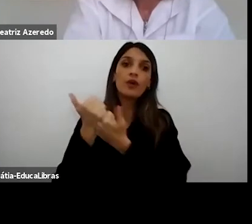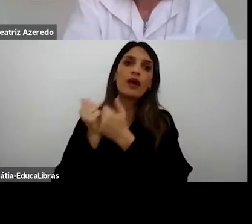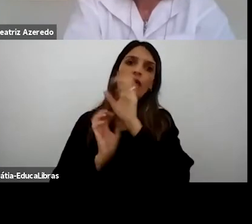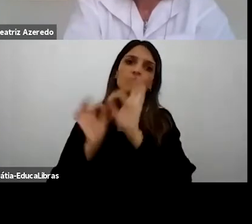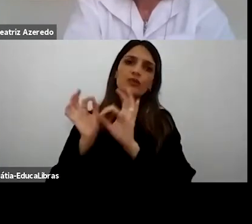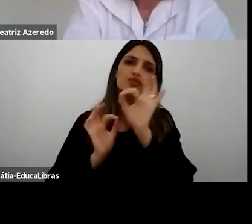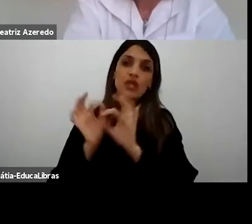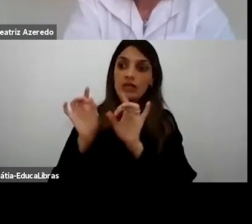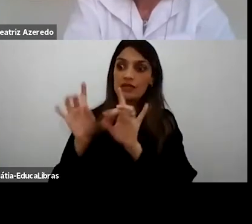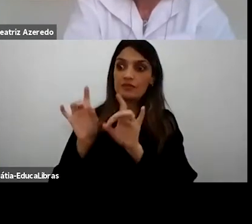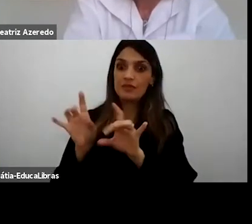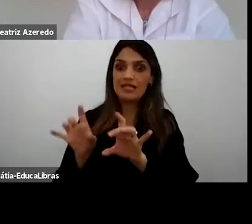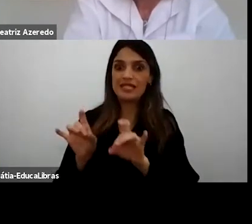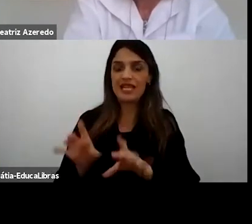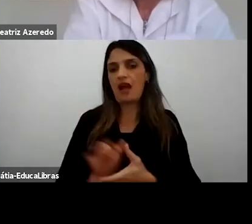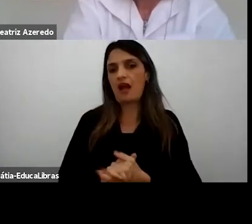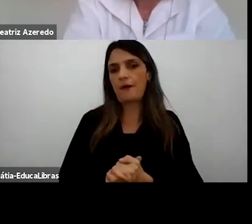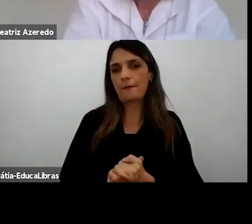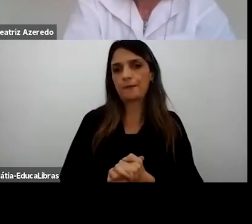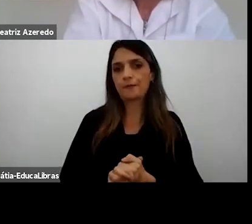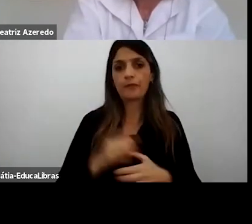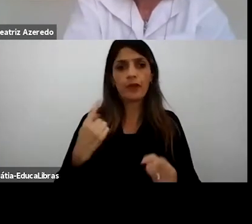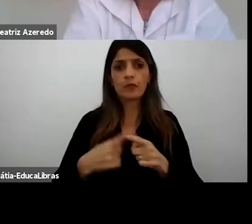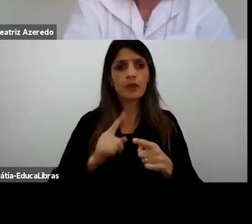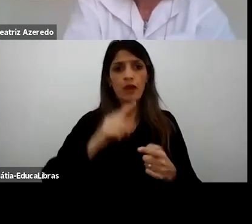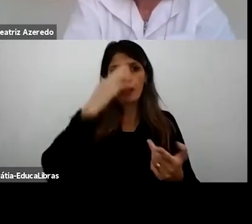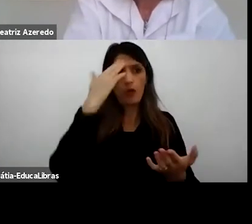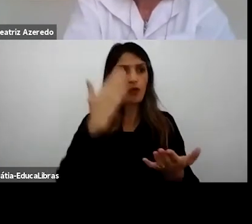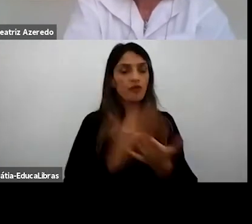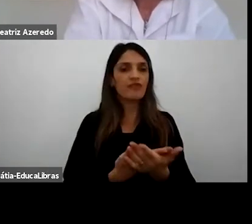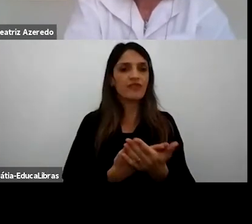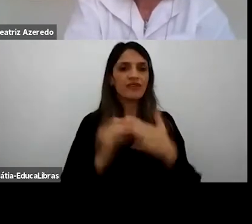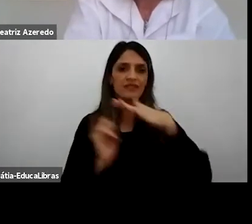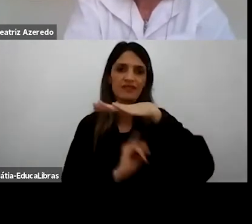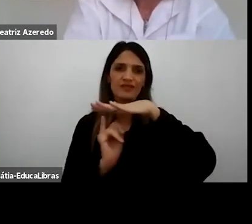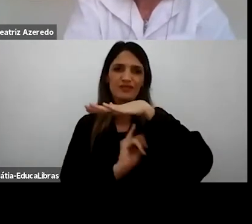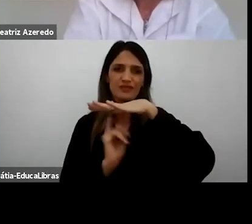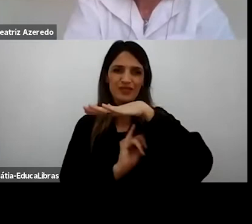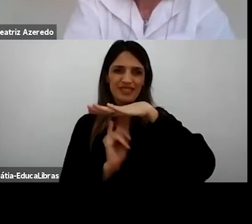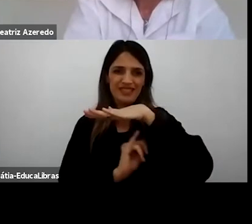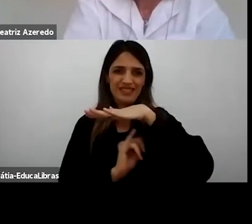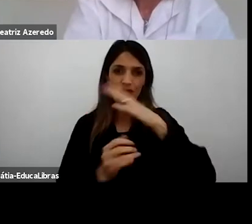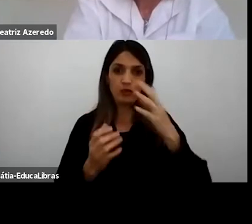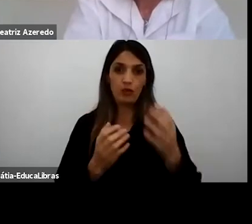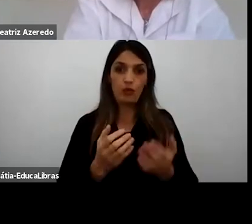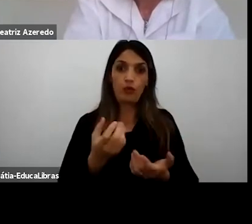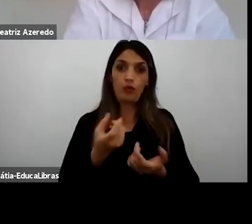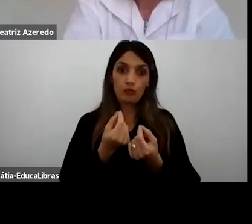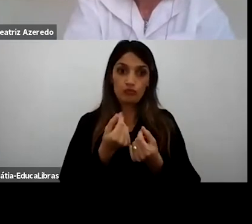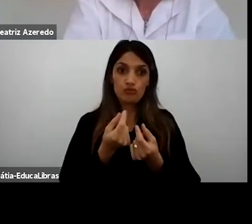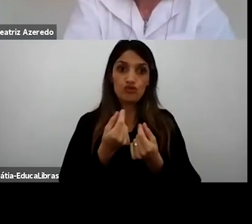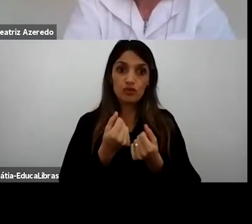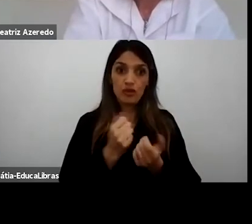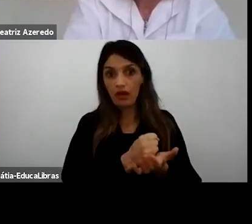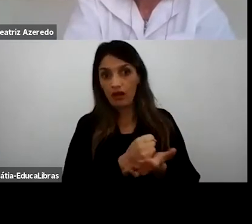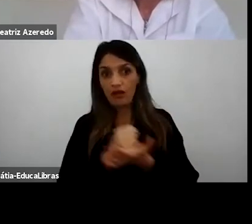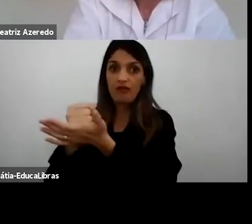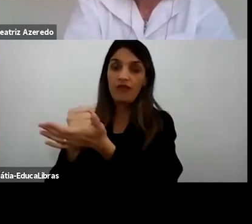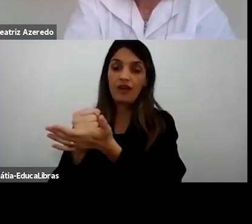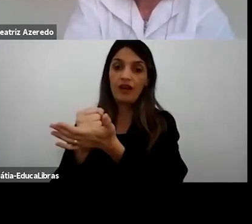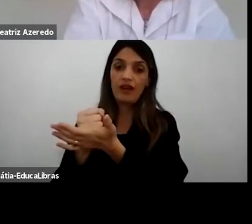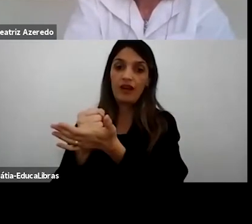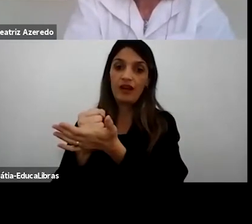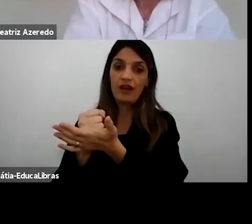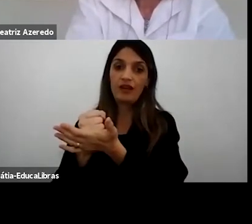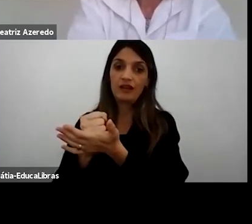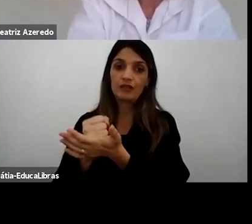aqui, justamente por falta de confiança nas instituições, de querer que esse dinheiro vá, né? A gente chama no setor de dinheiro